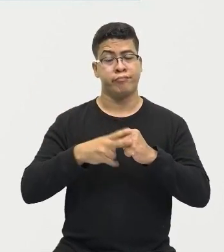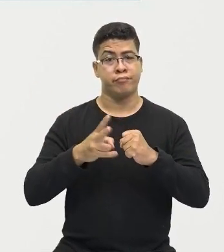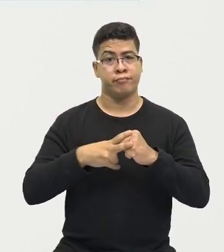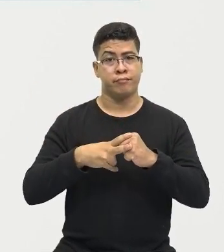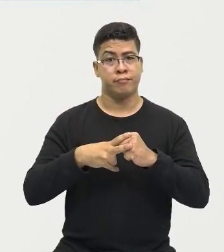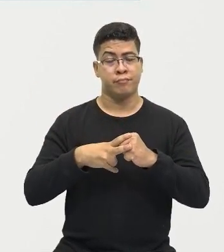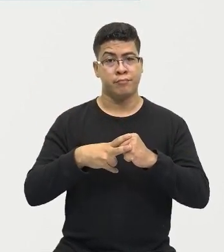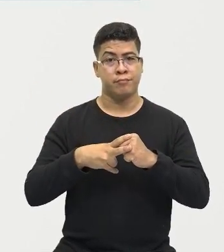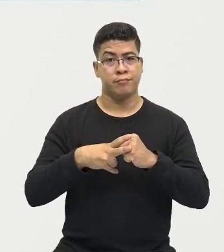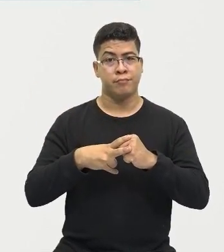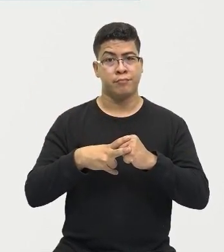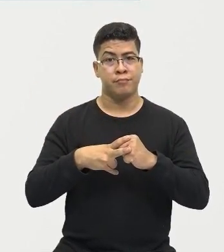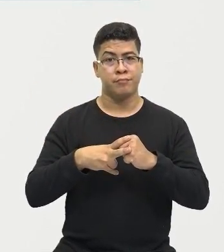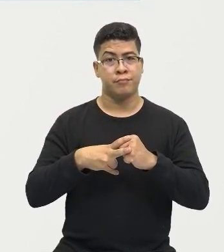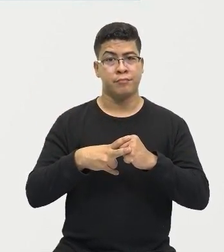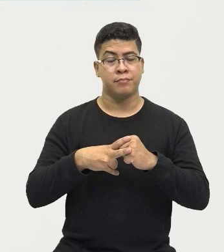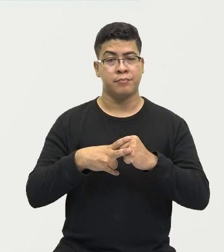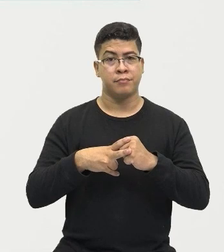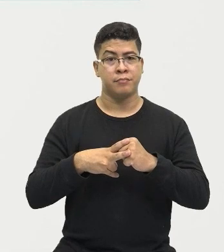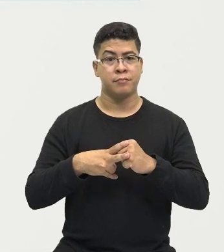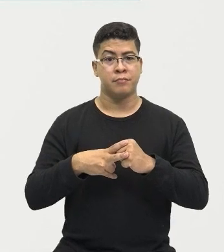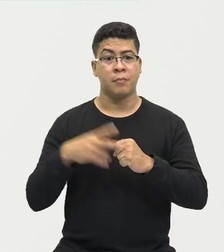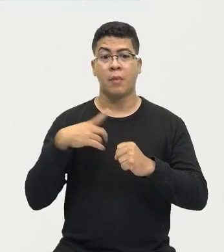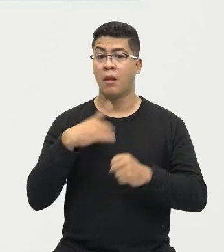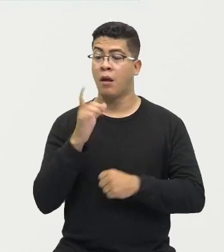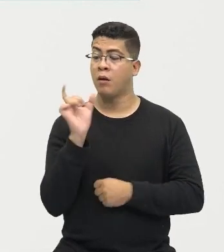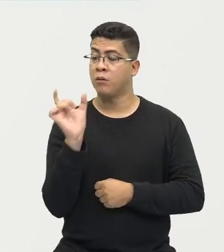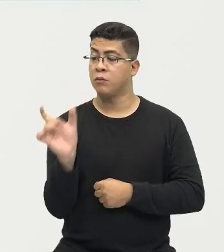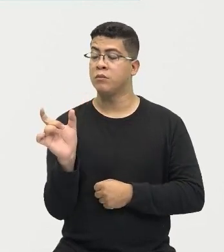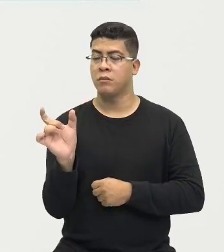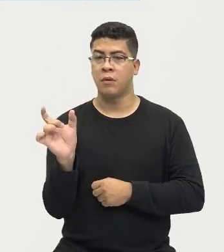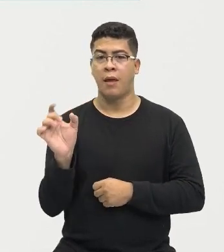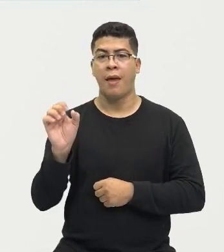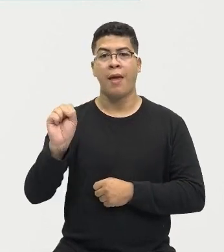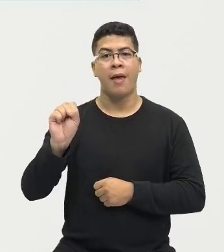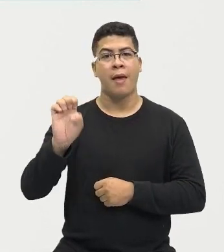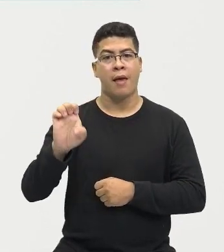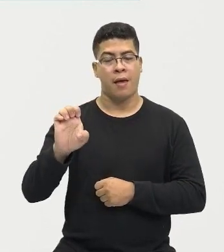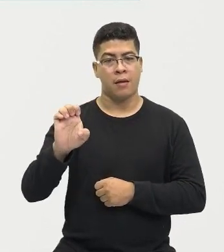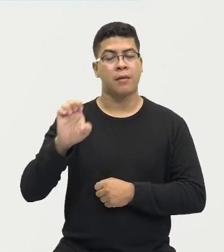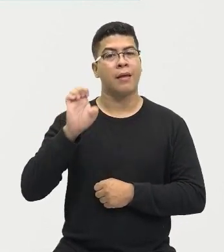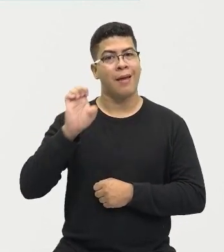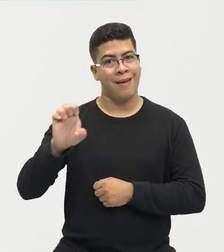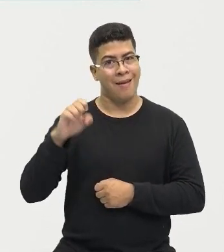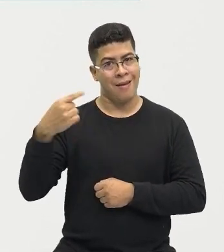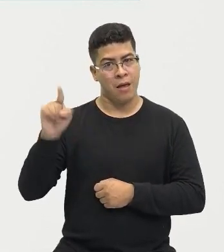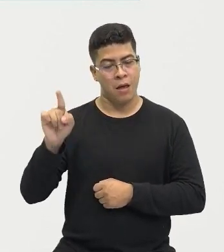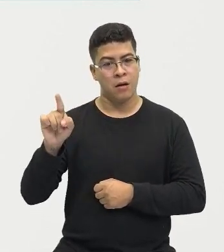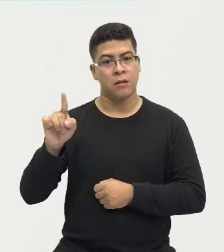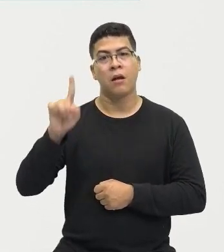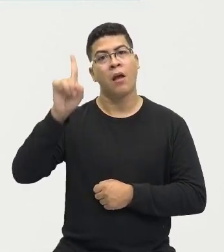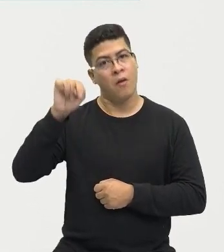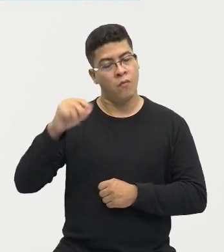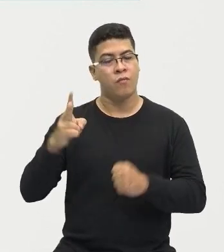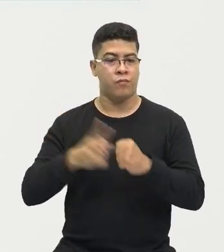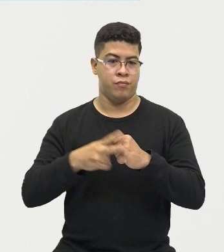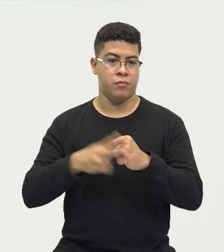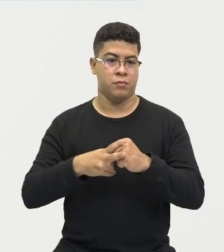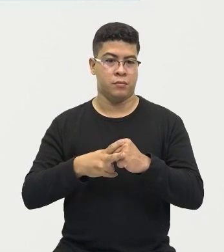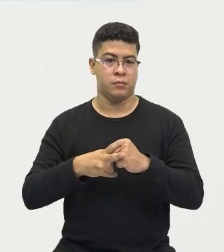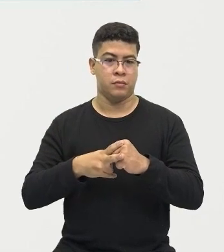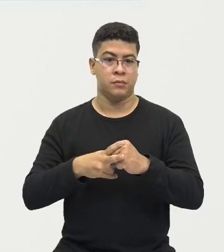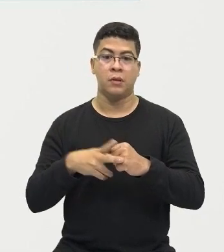verbo, né? Temos um verbo. Na outra oração, eles façam o trabalho, temos outro